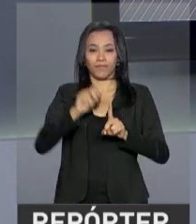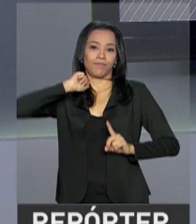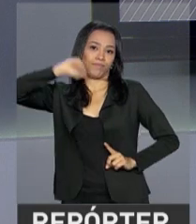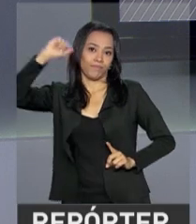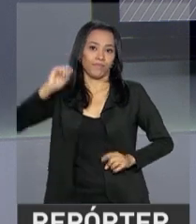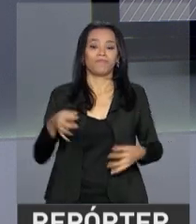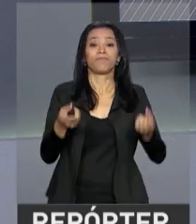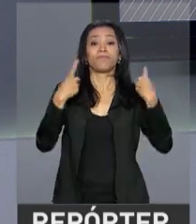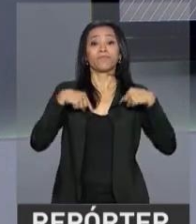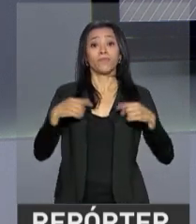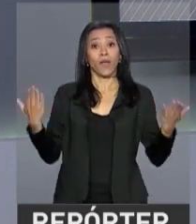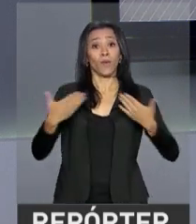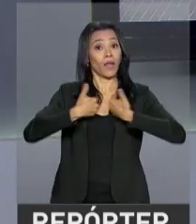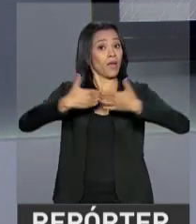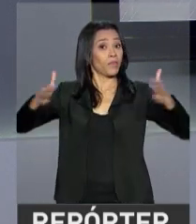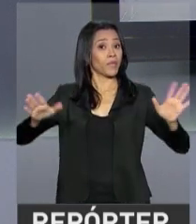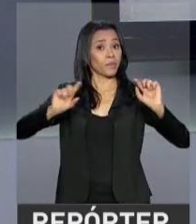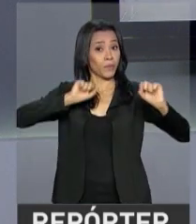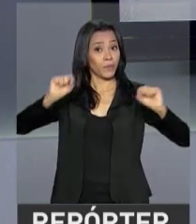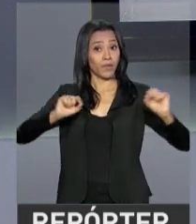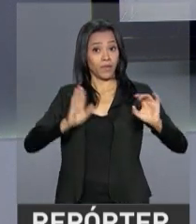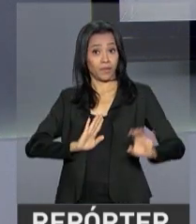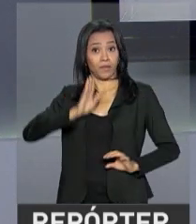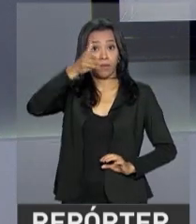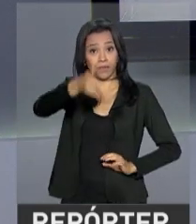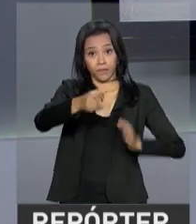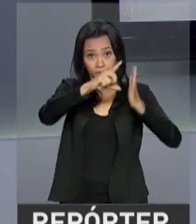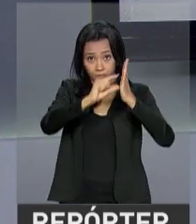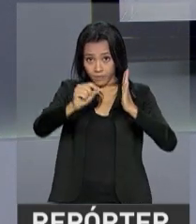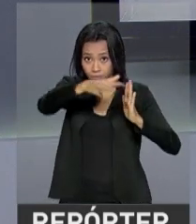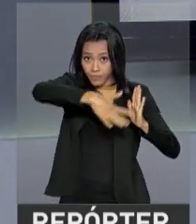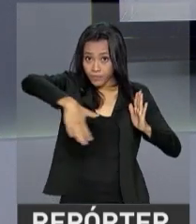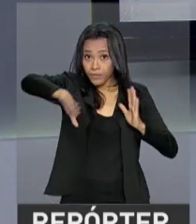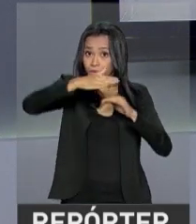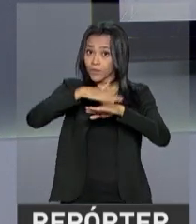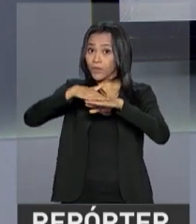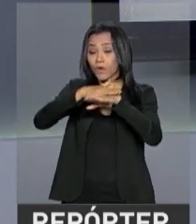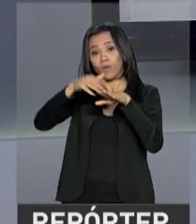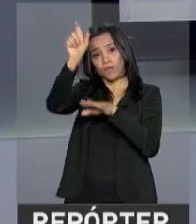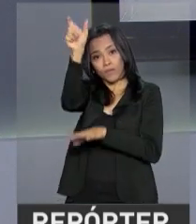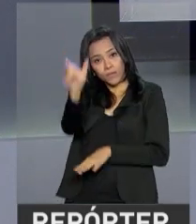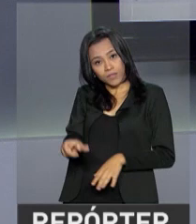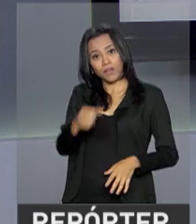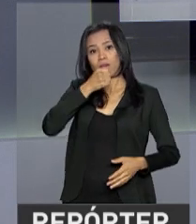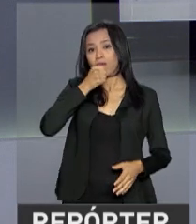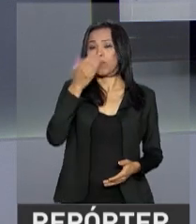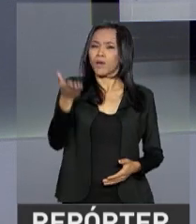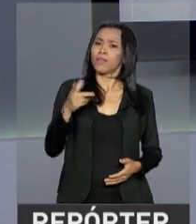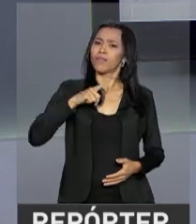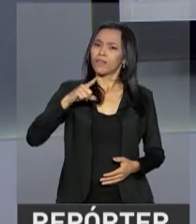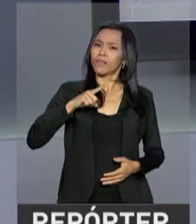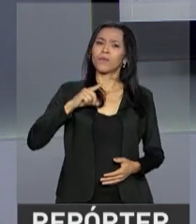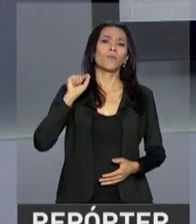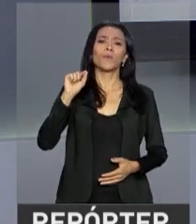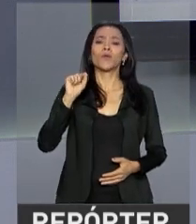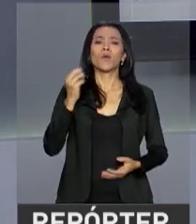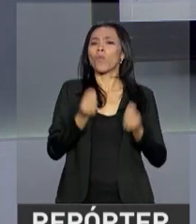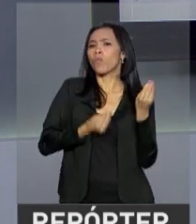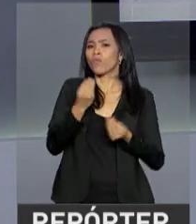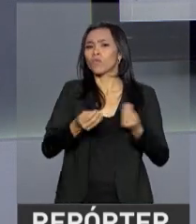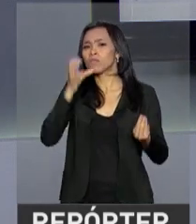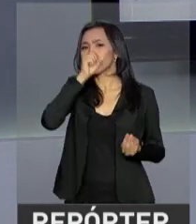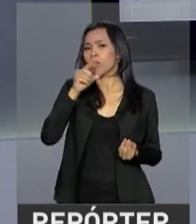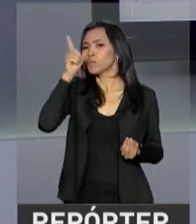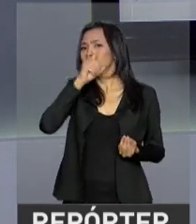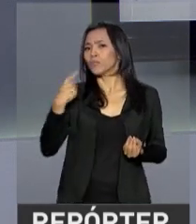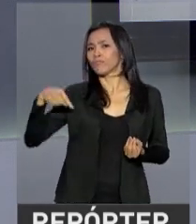abril. E nós abrimos o boletim indo direto ao Palácio do Planalto para conversar ao vivo com o repórter Ney Pereira sobre o fim de semana do